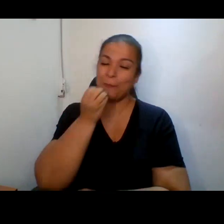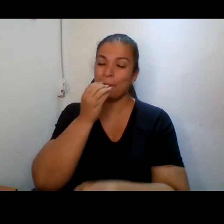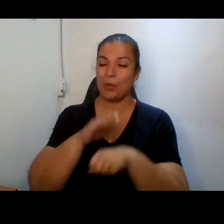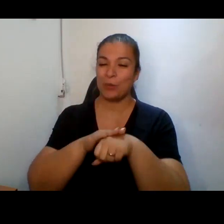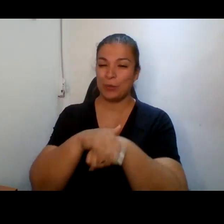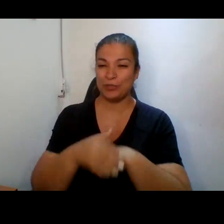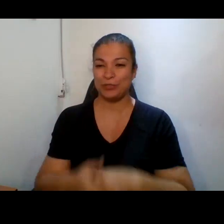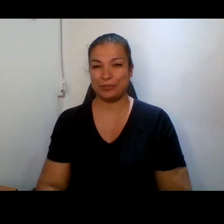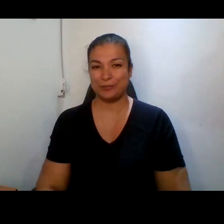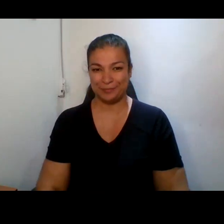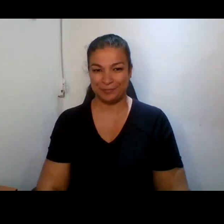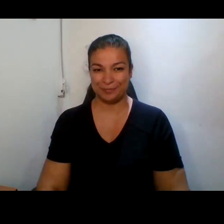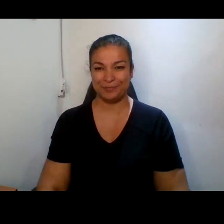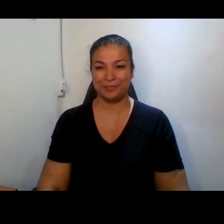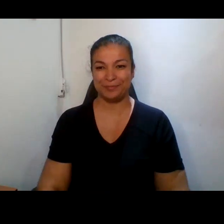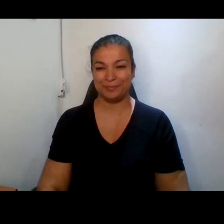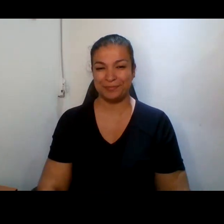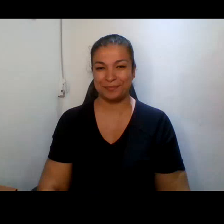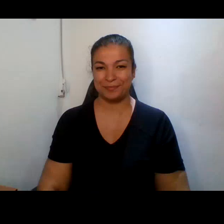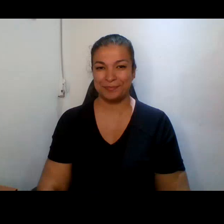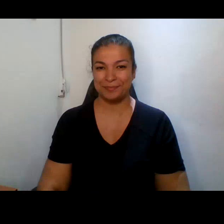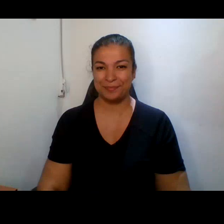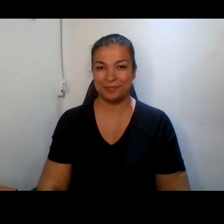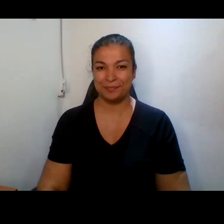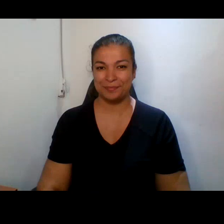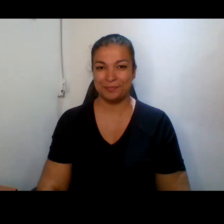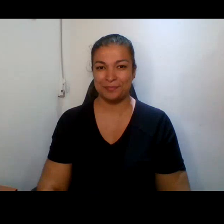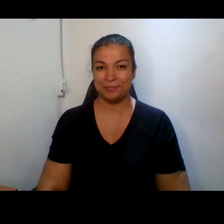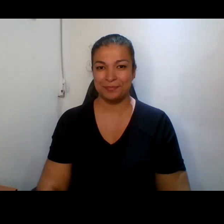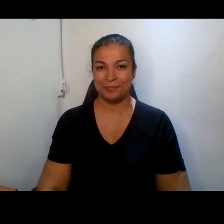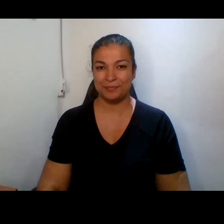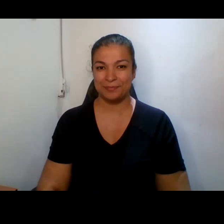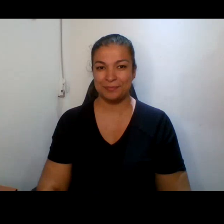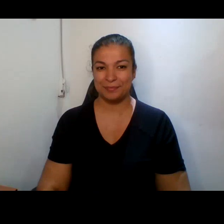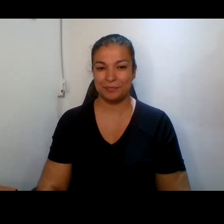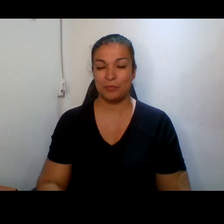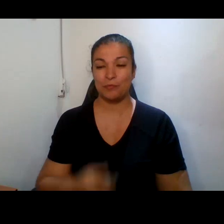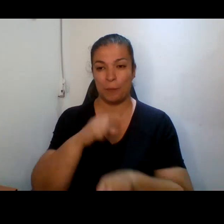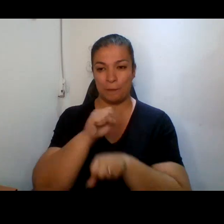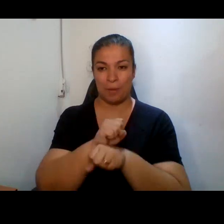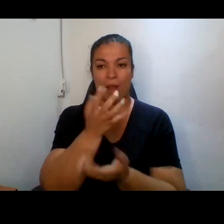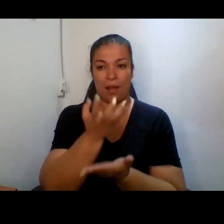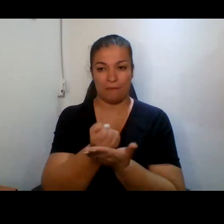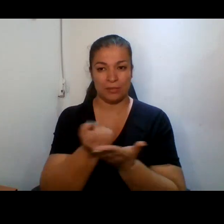Obrigada. Muito obrigada. Beijo. Parar aqui a nossa gravação.